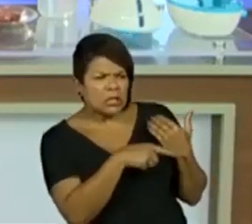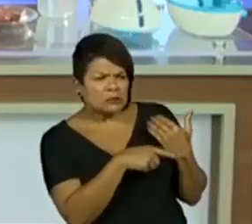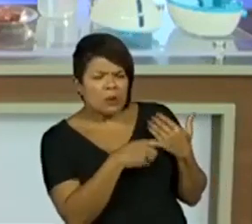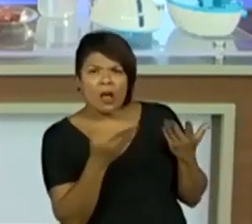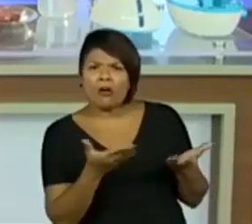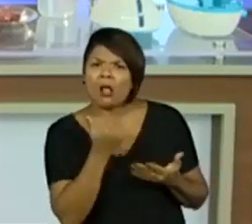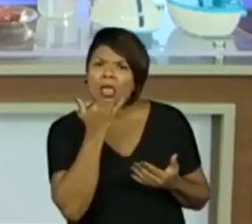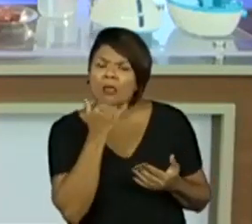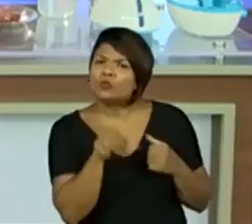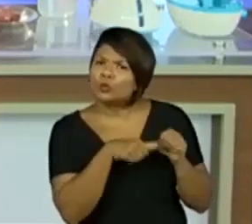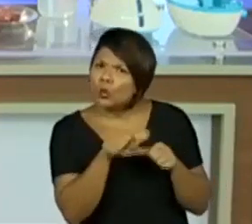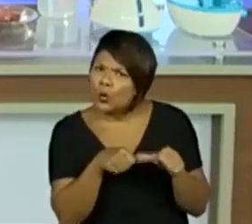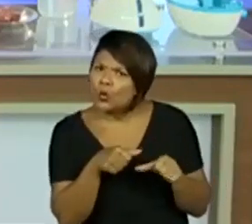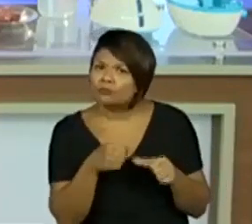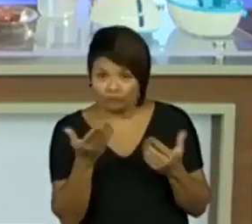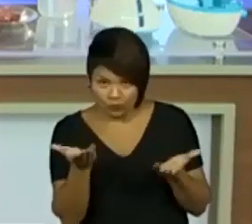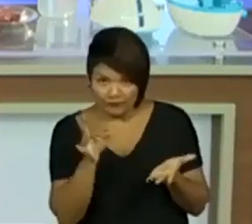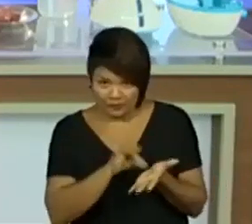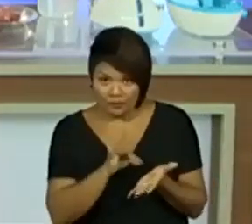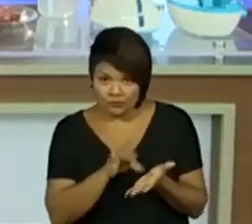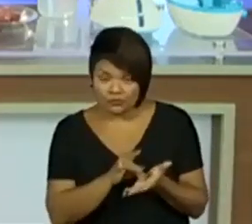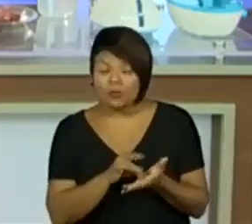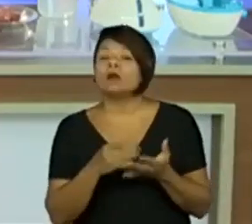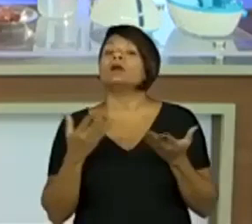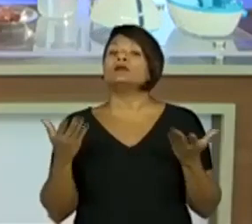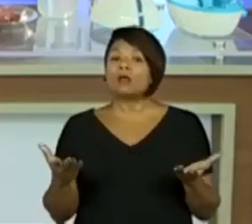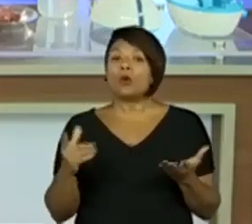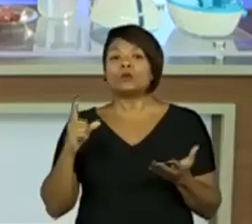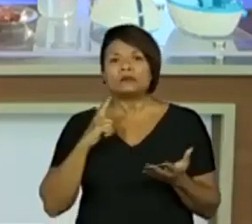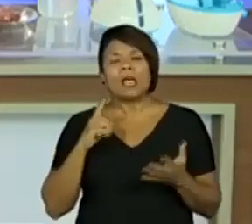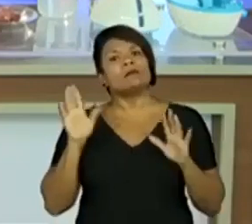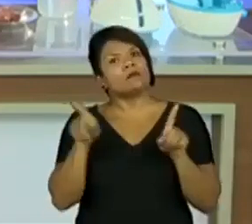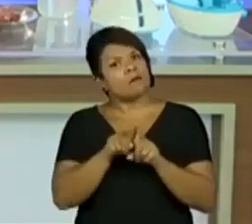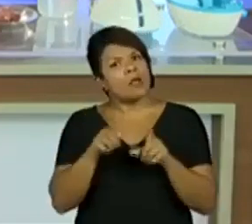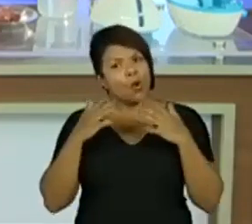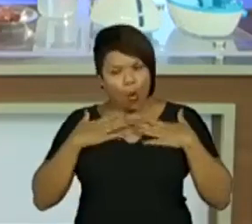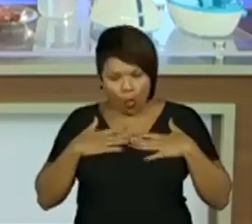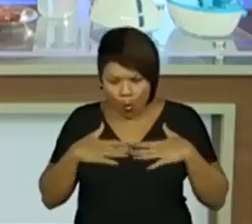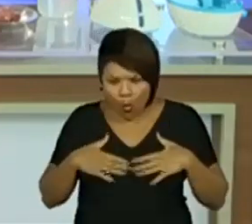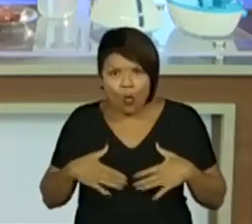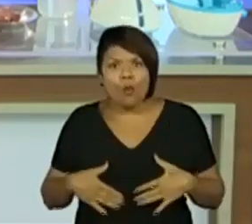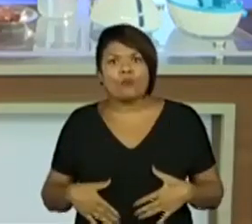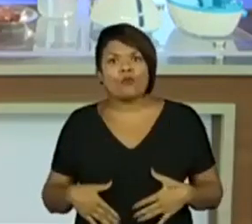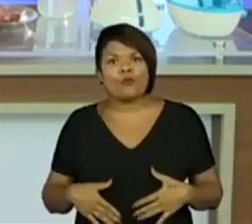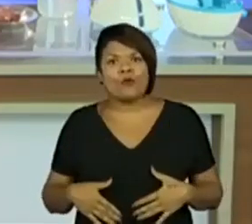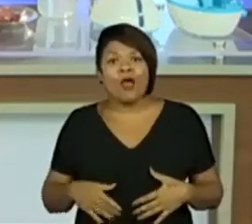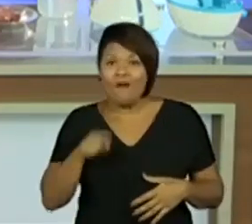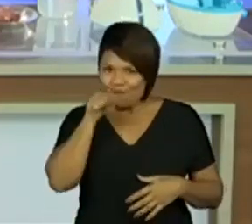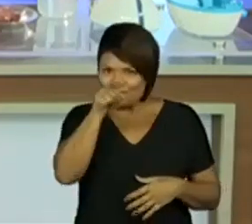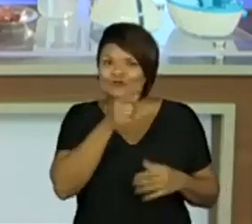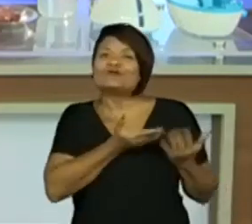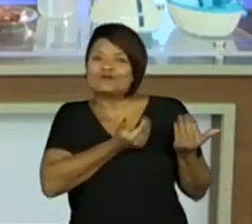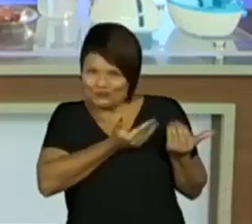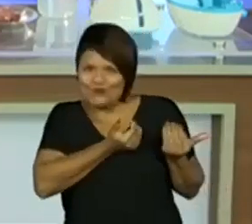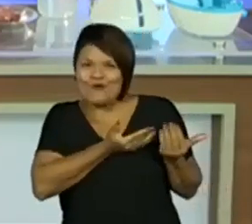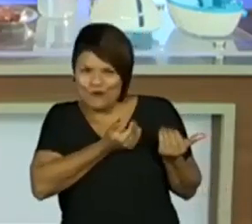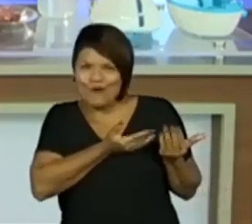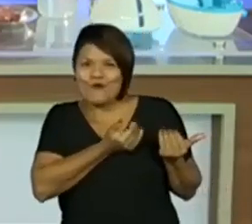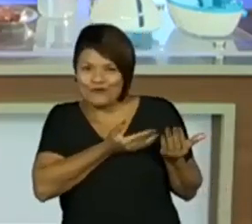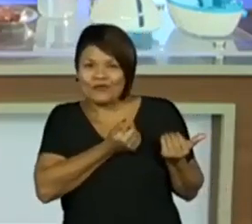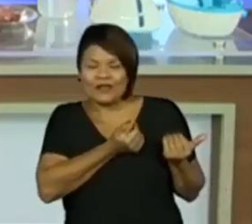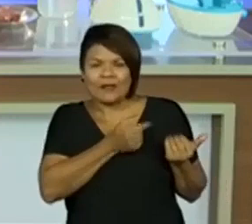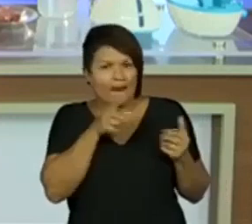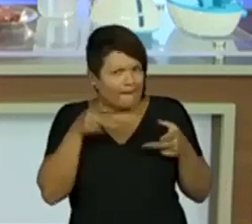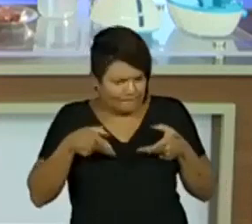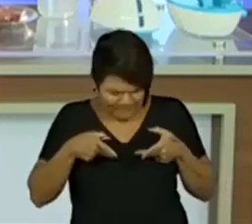verdade? Há aquelas transformações que ocorrem no nosso corpo. Vocês aí que são jovens, já estão